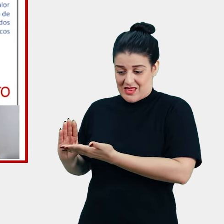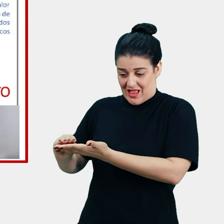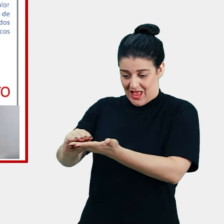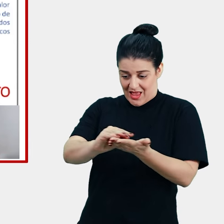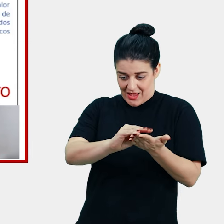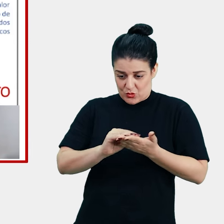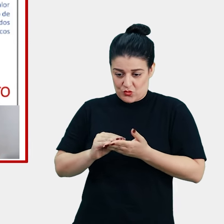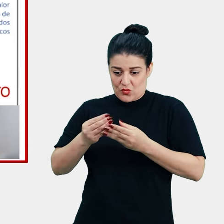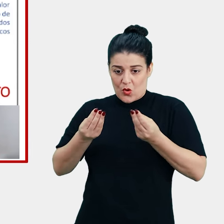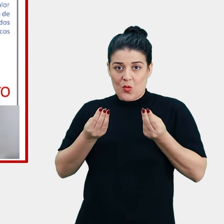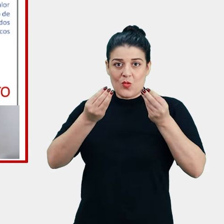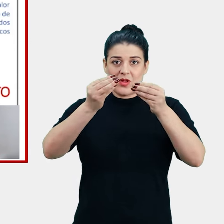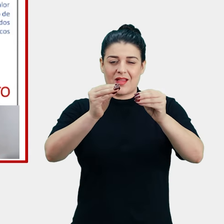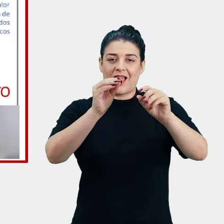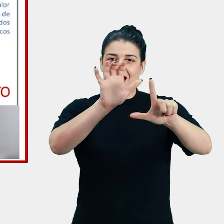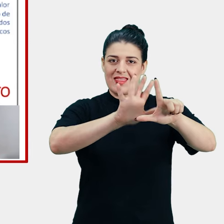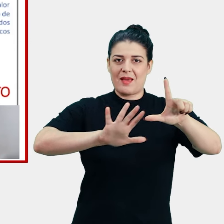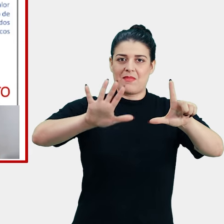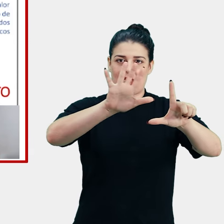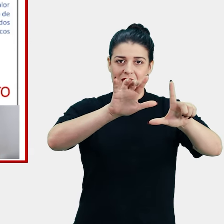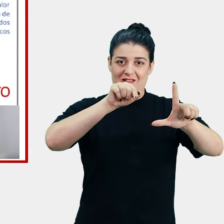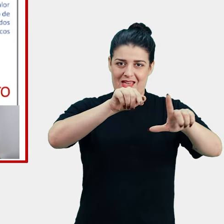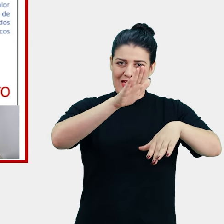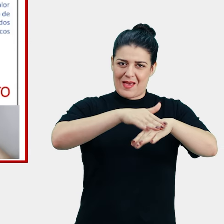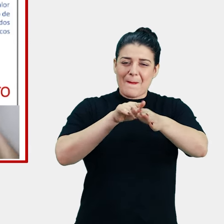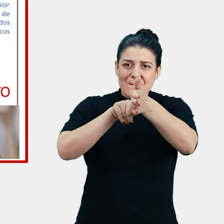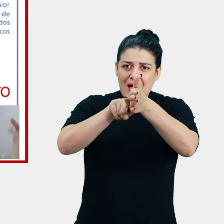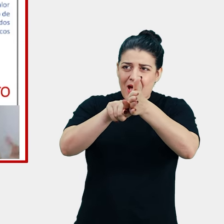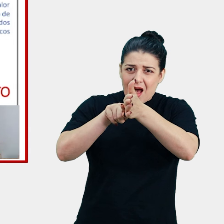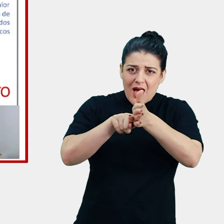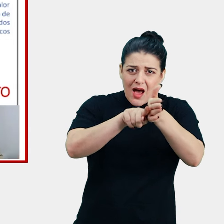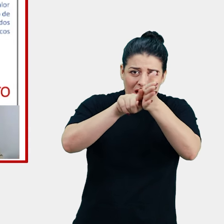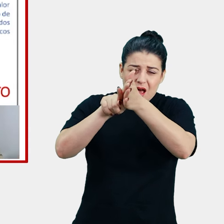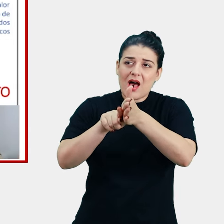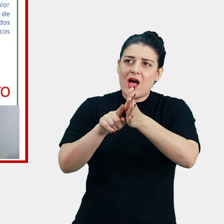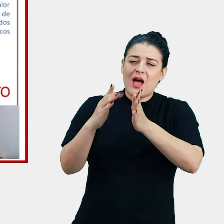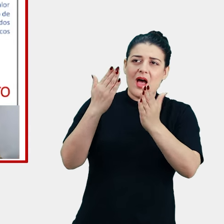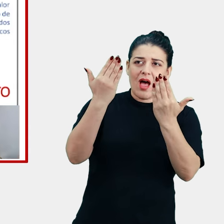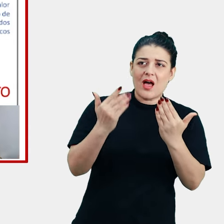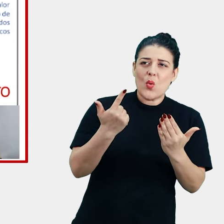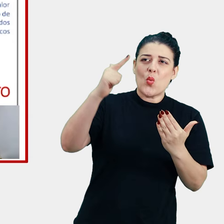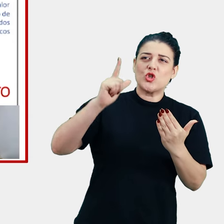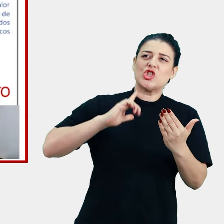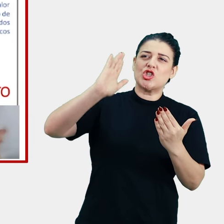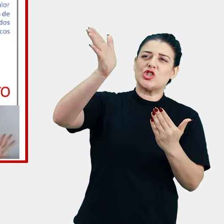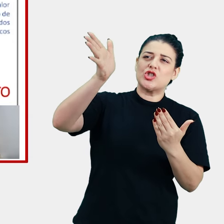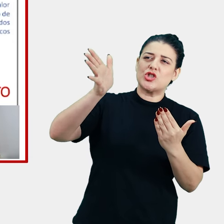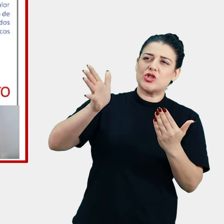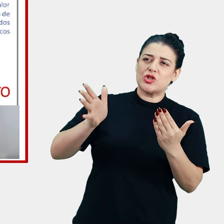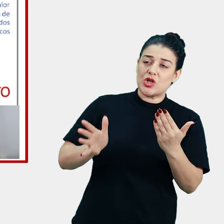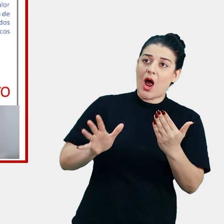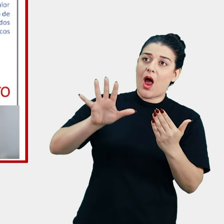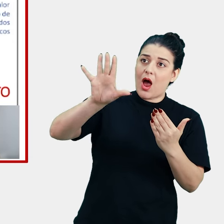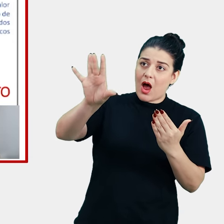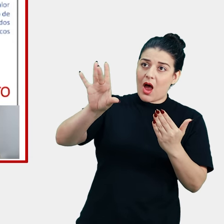na plataforma e aí essa ferramenta, ela vai gerar esse tipo de análise, por análise de rede